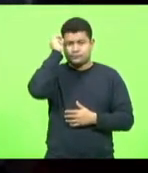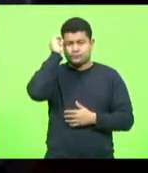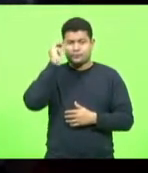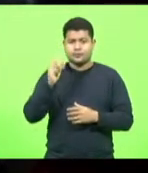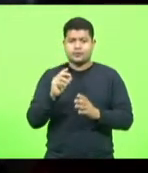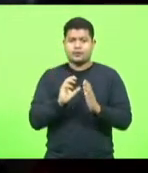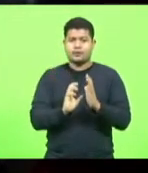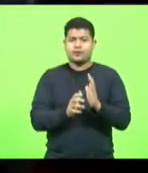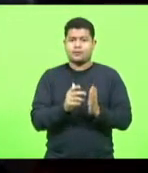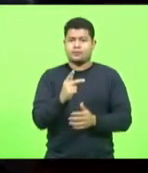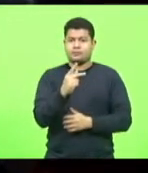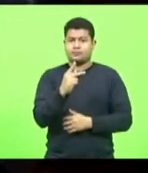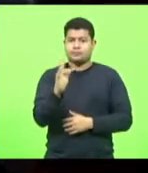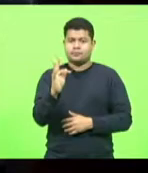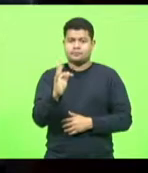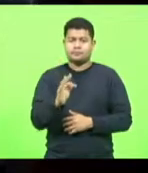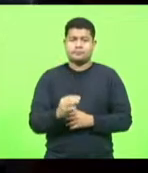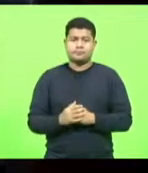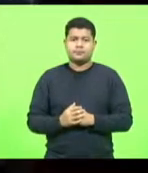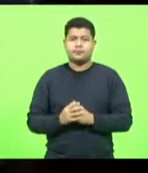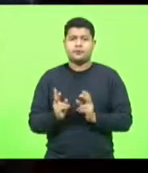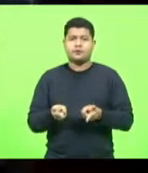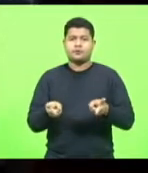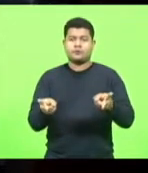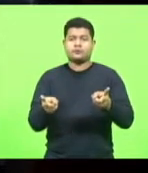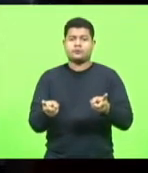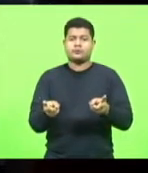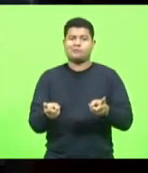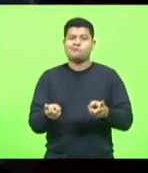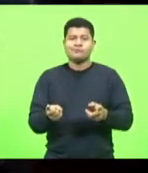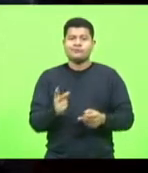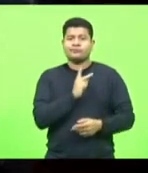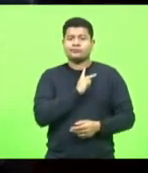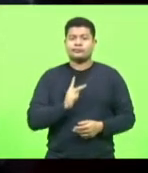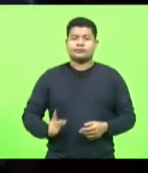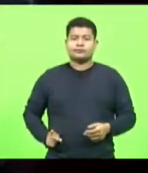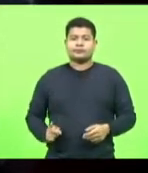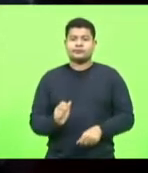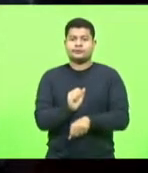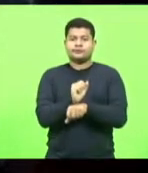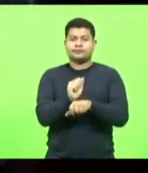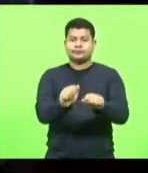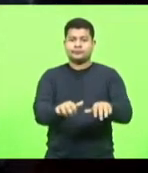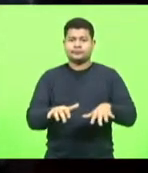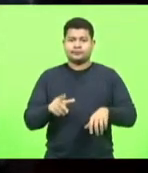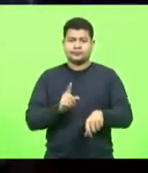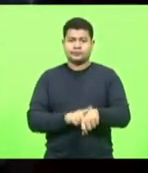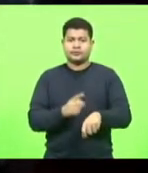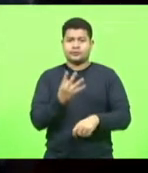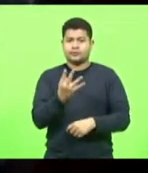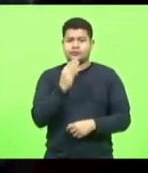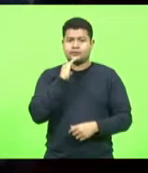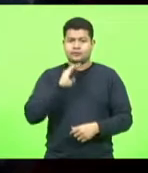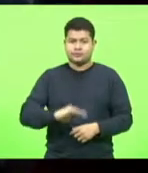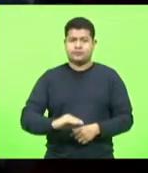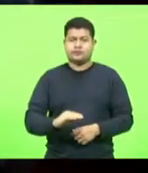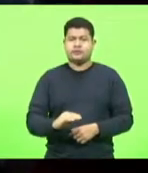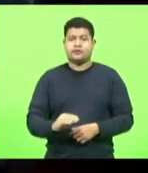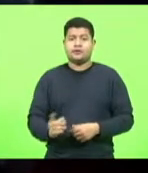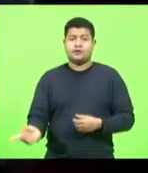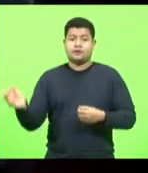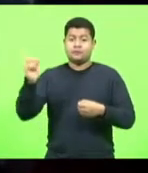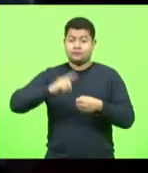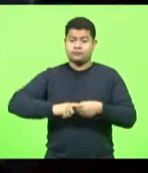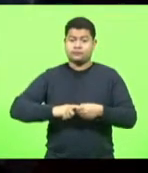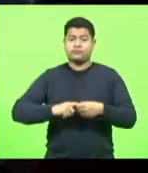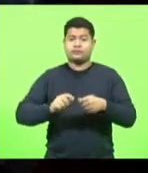Trabalhadores. Ato contínuo. O senhor presidente suspendeu a sessão até as 16 horas e, reaberta